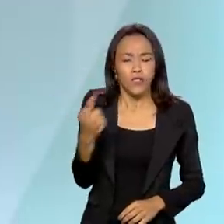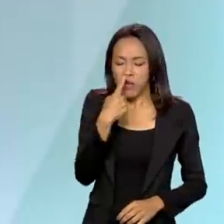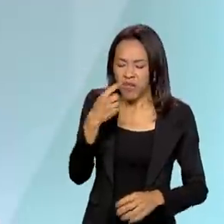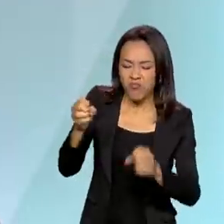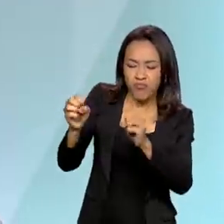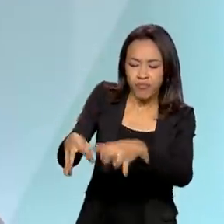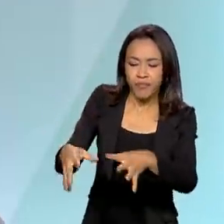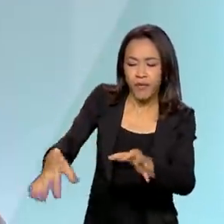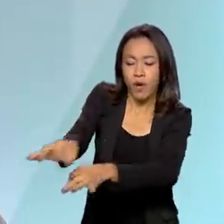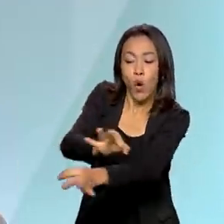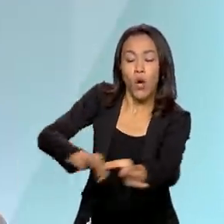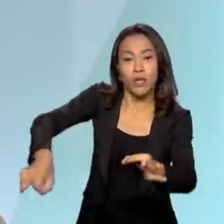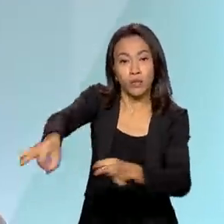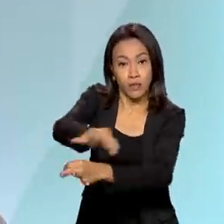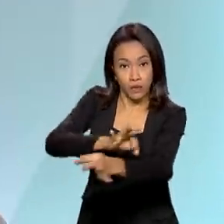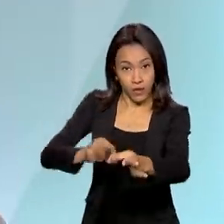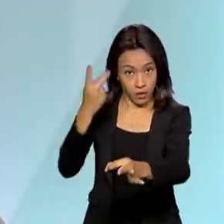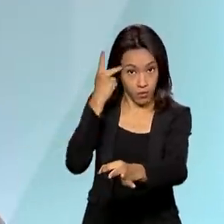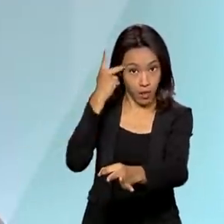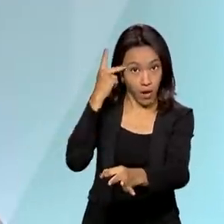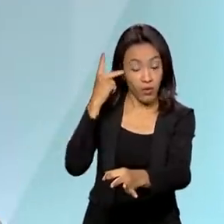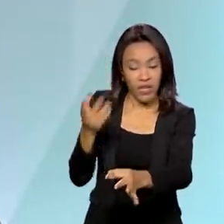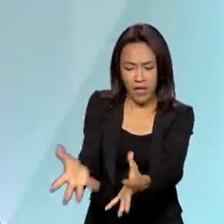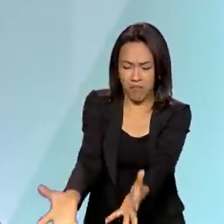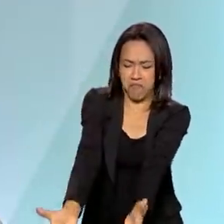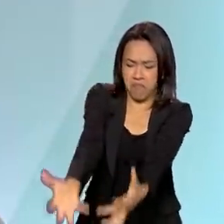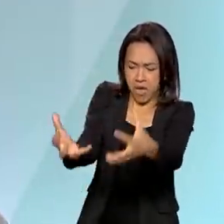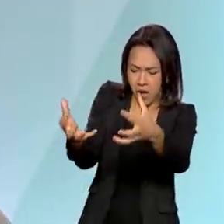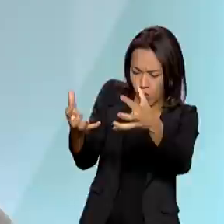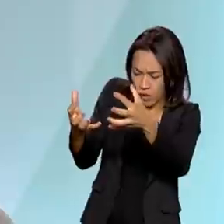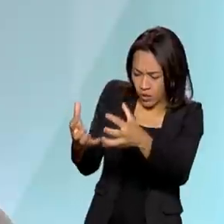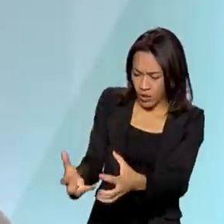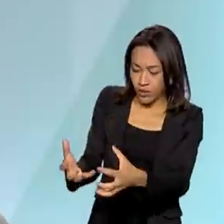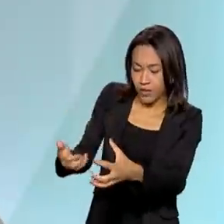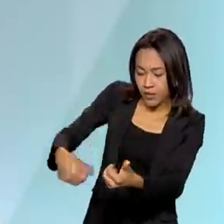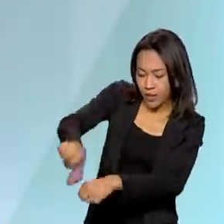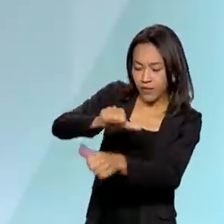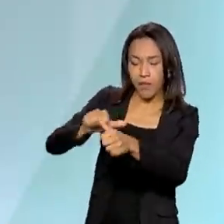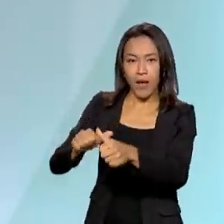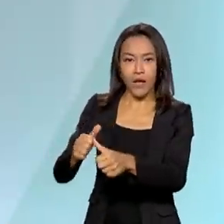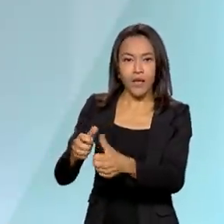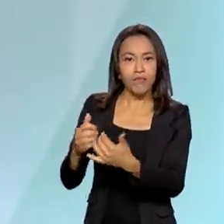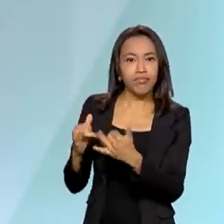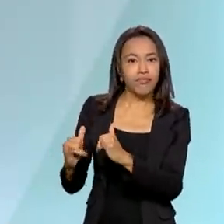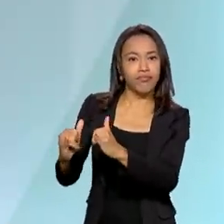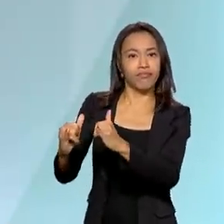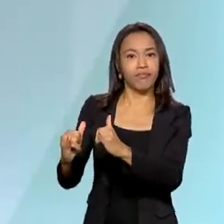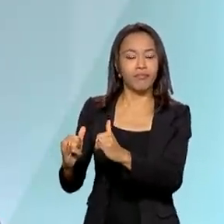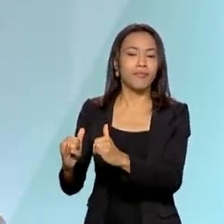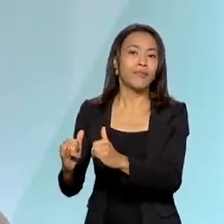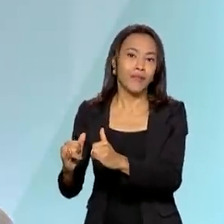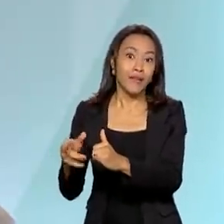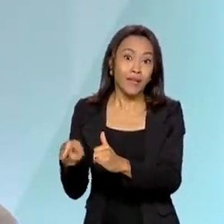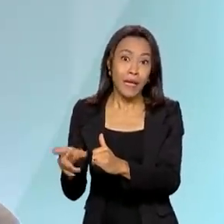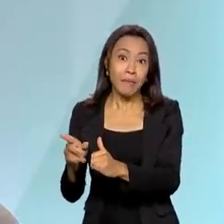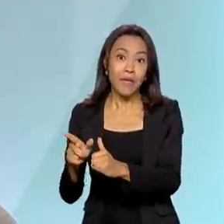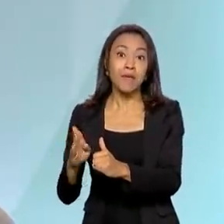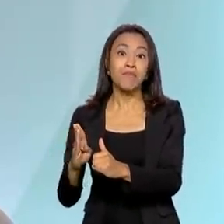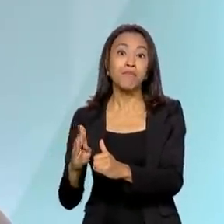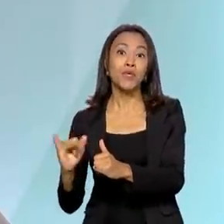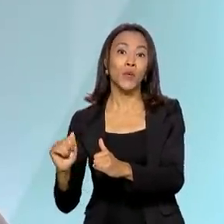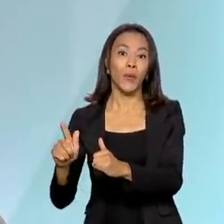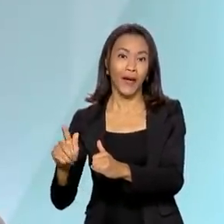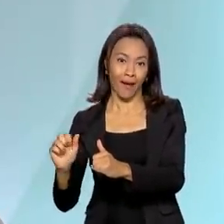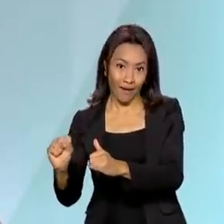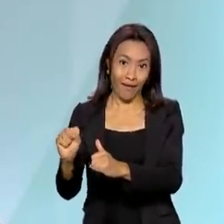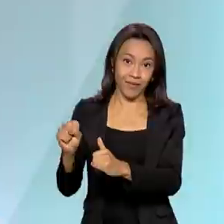Paulo. Esse aterro sanitário ia pegar o lixo e transformar aquele lixo em energia, que eu acho que é uma forma bastante interessante